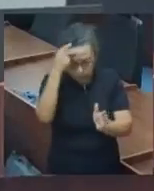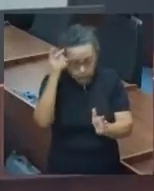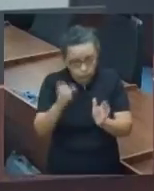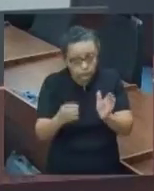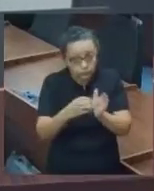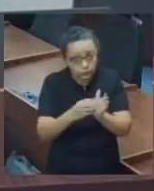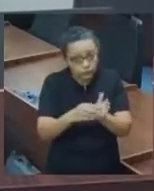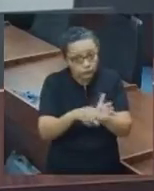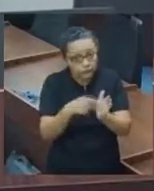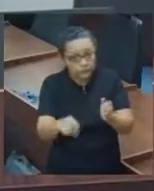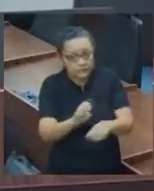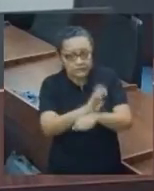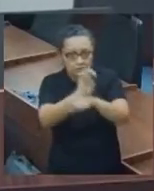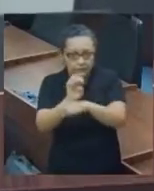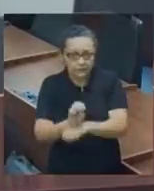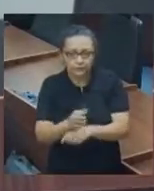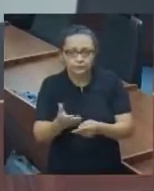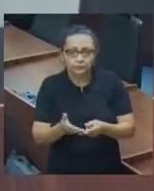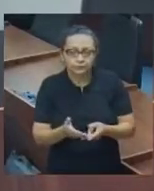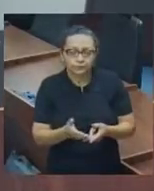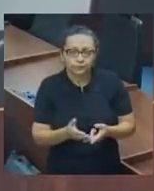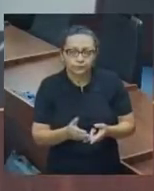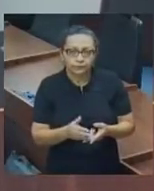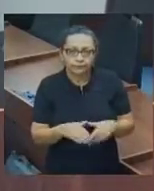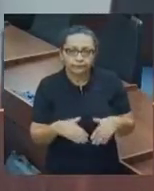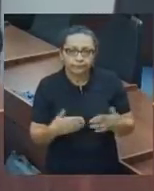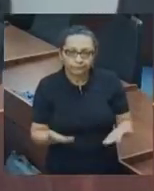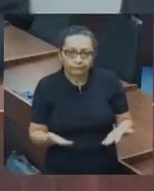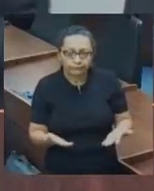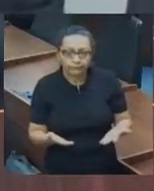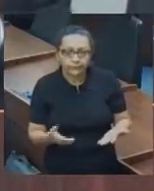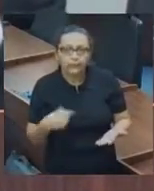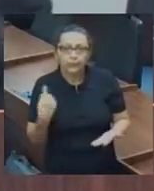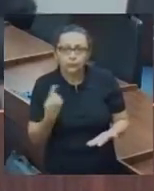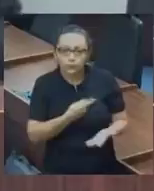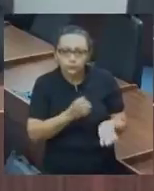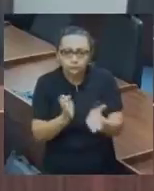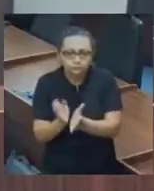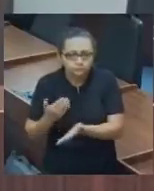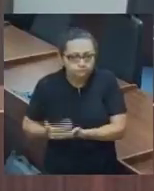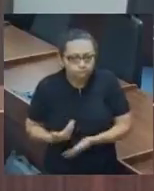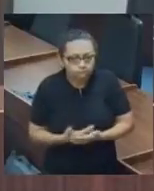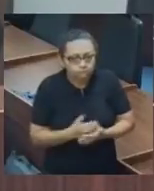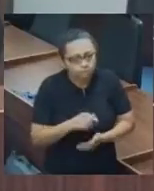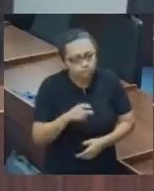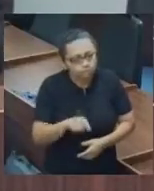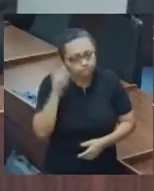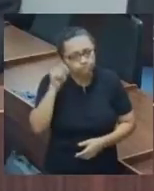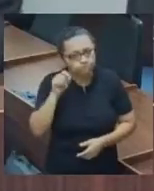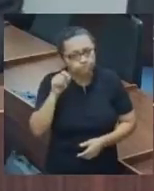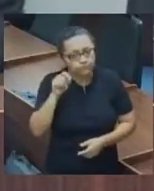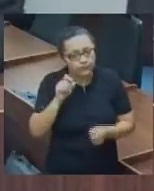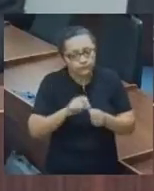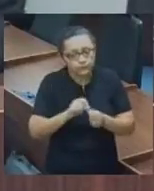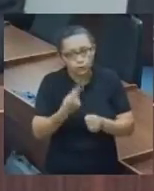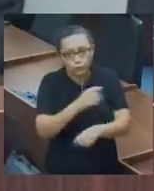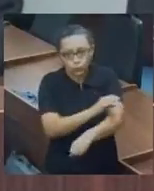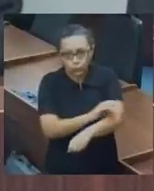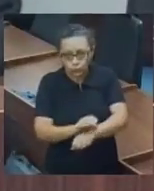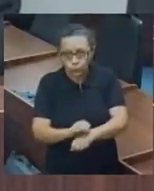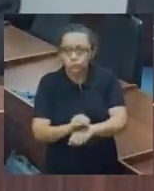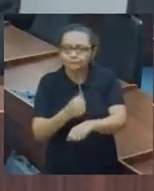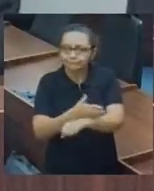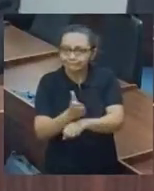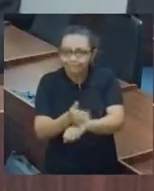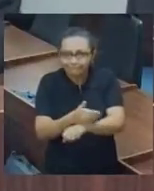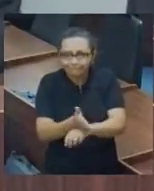do estado é e e nós optamos por realizar um curso de acessibilidade